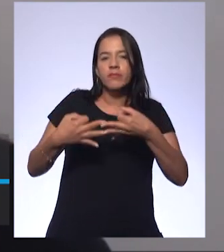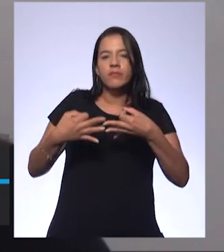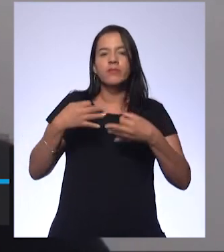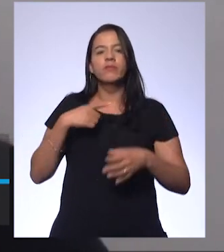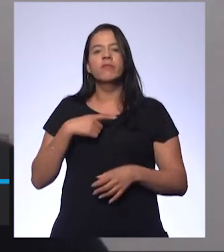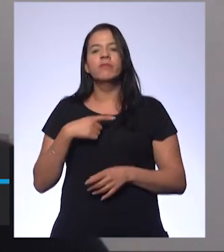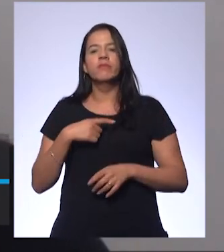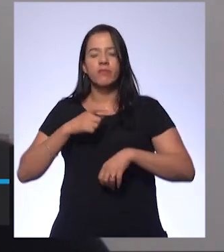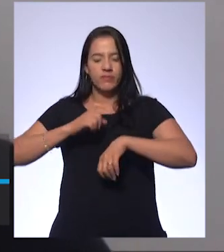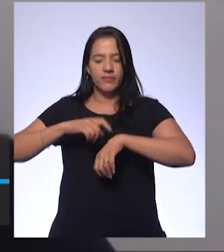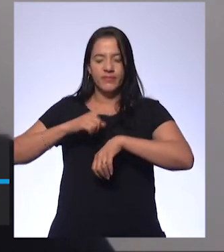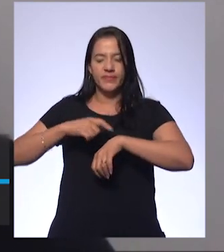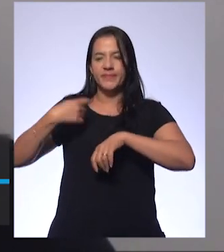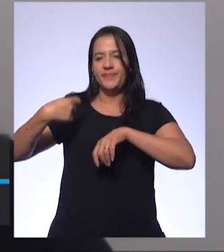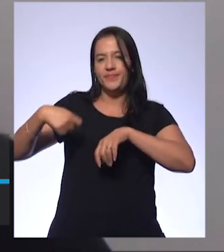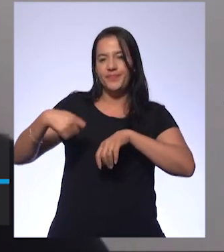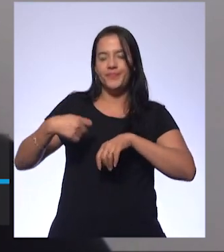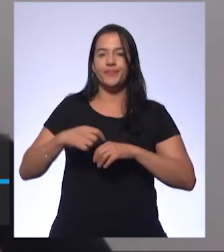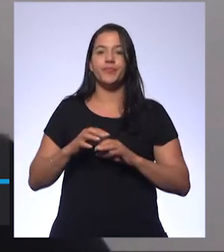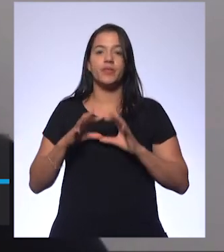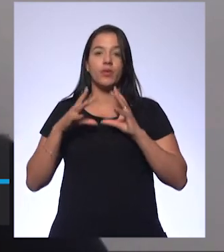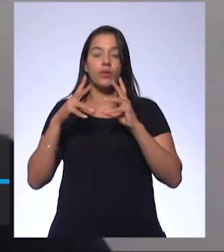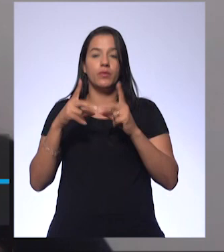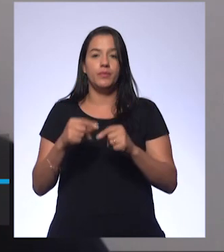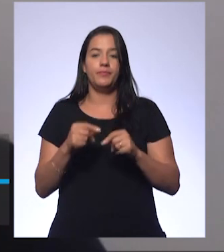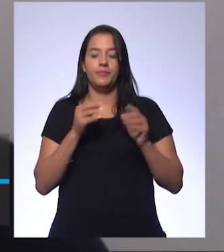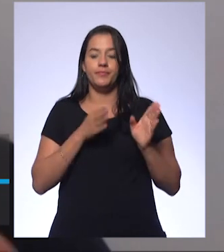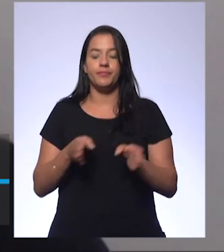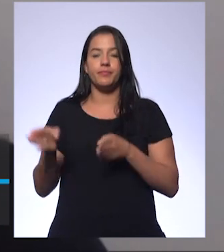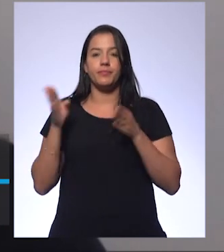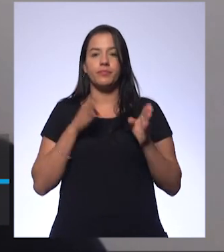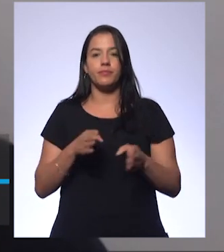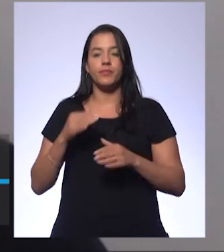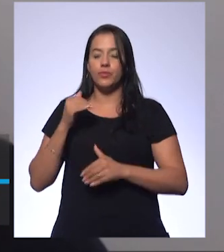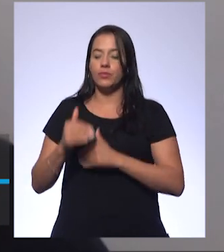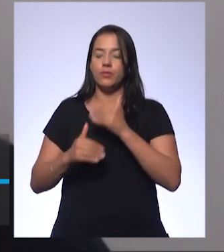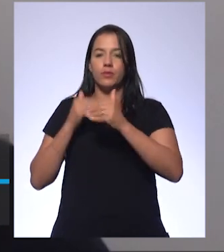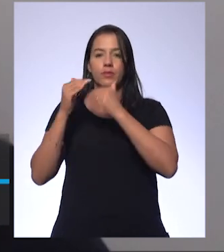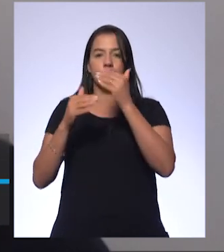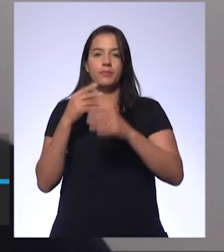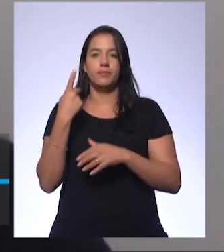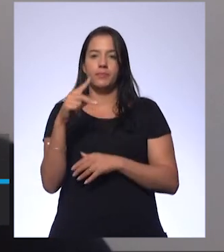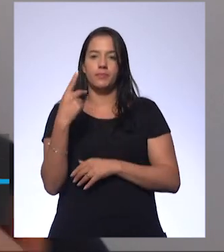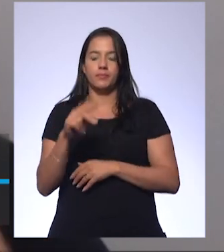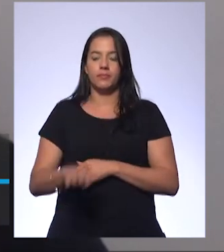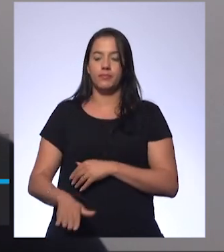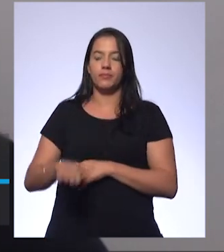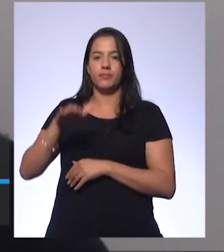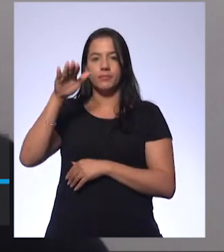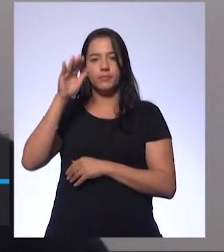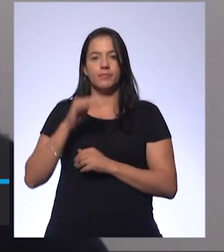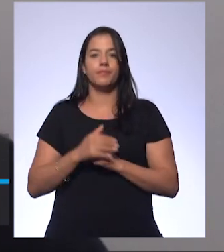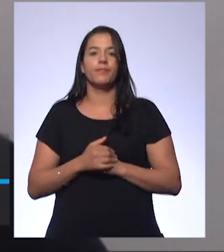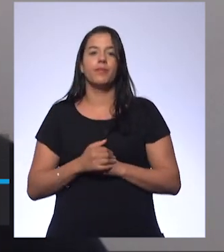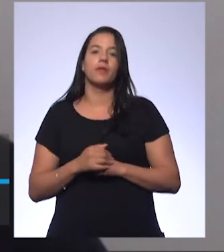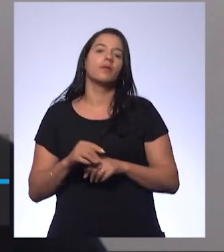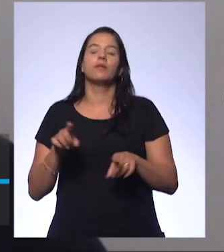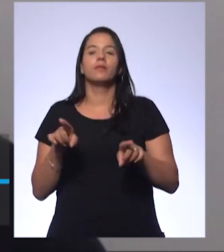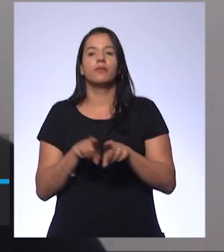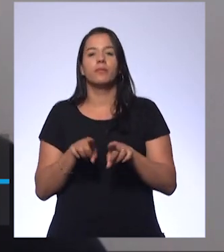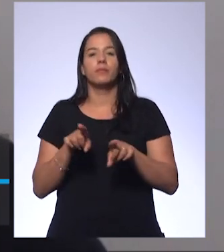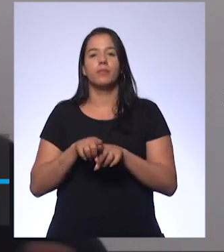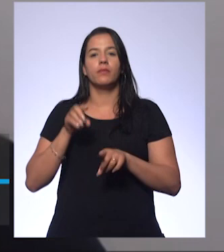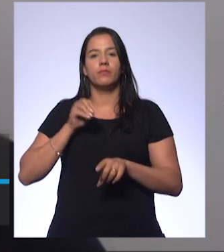quantidade de horas necessária, tudo isso no processo ali, né, do seu desenvolvimento, do seu crescimento, isso também vai influenciar